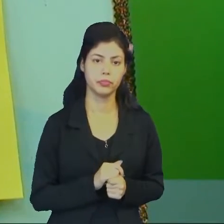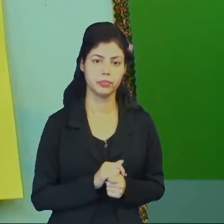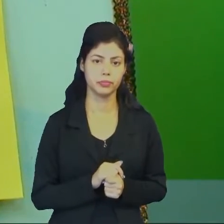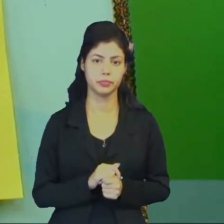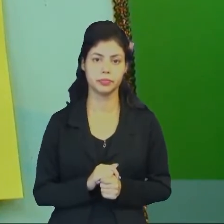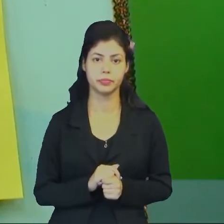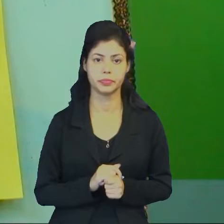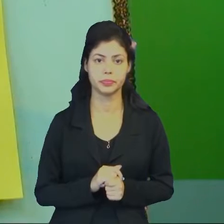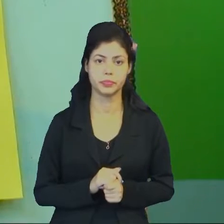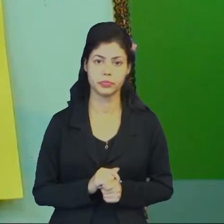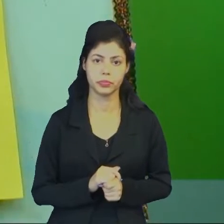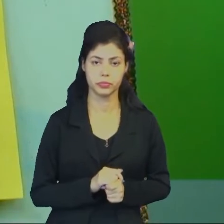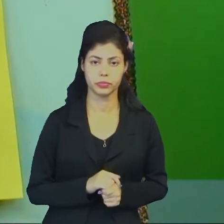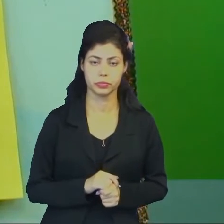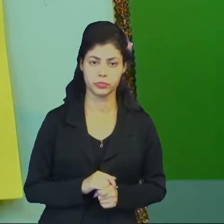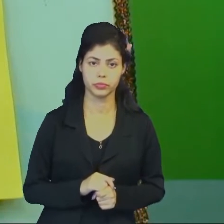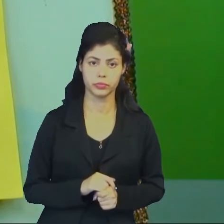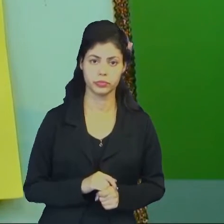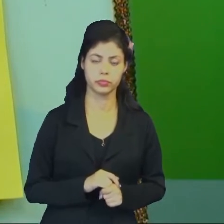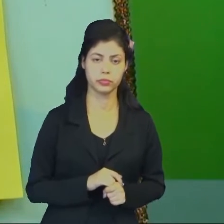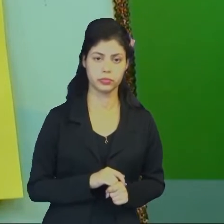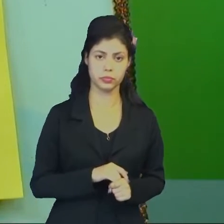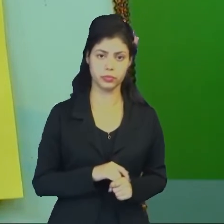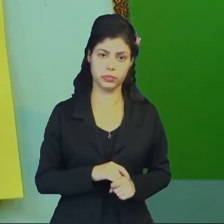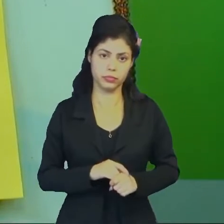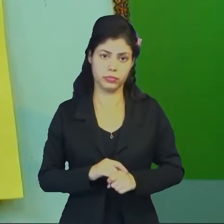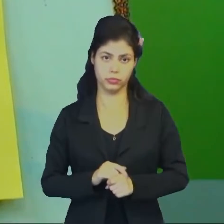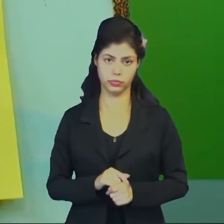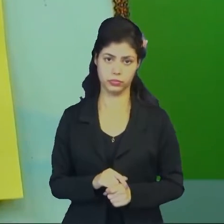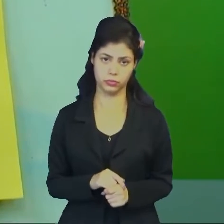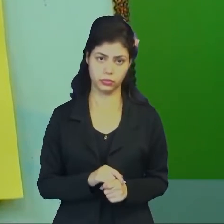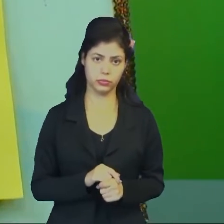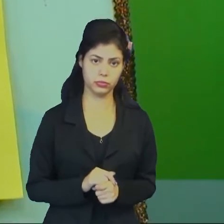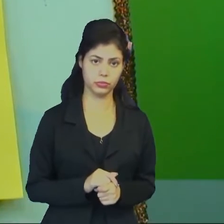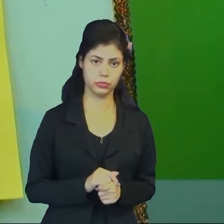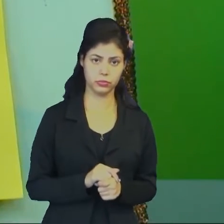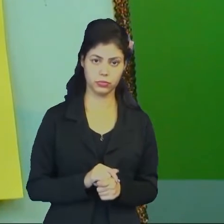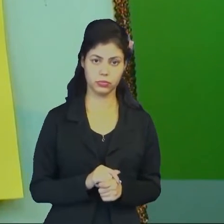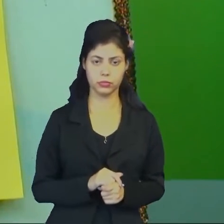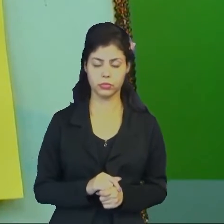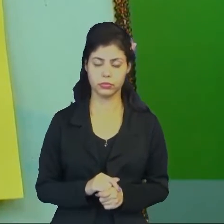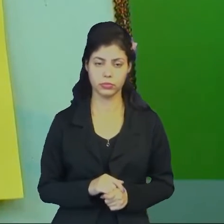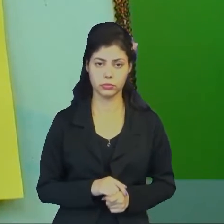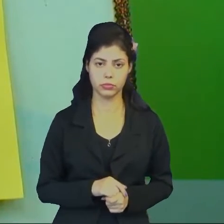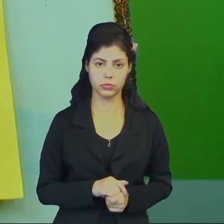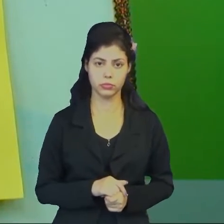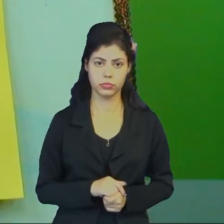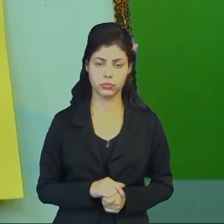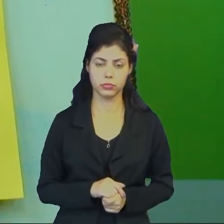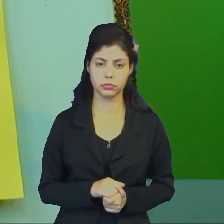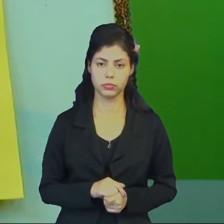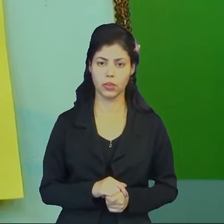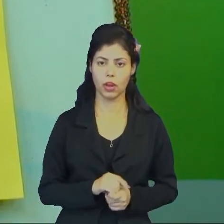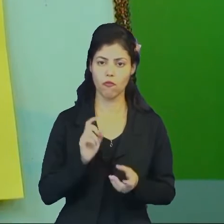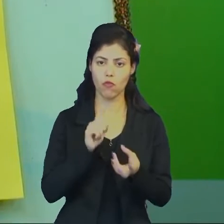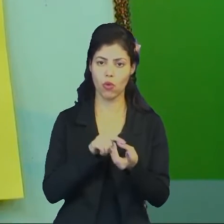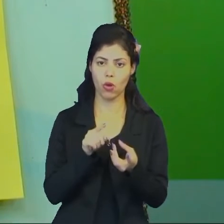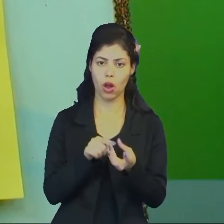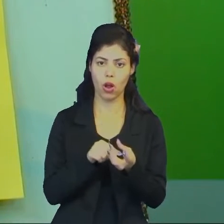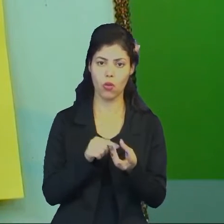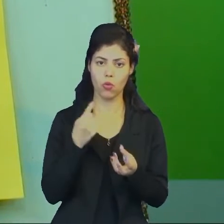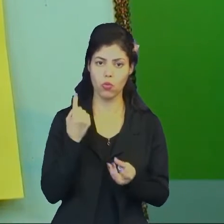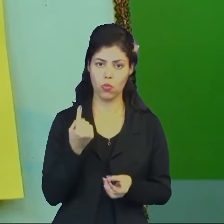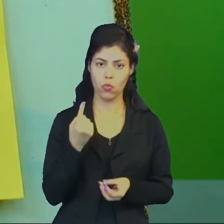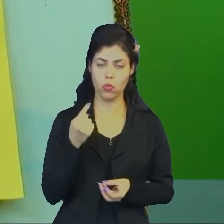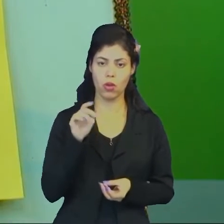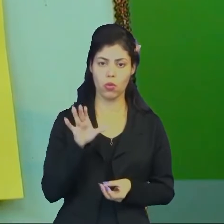S, ok? Muitas vezes a gente usa o C aqui, né? Mas não, é o S, entre uma vogal, ou uma consoante,